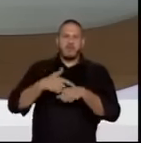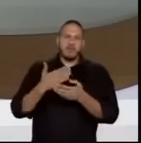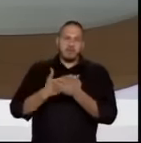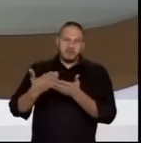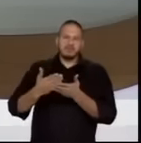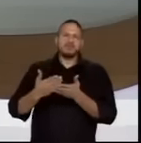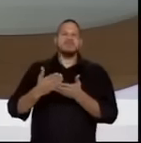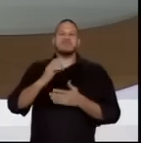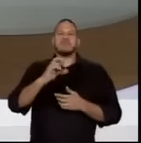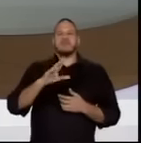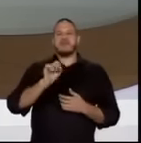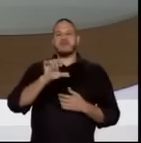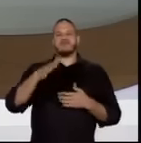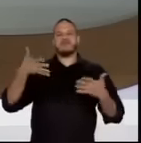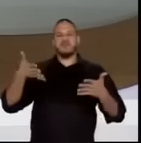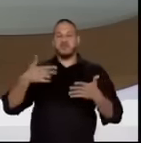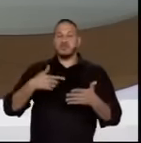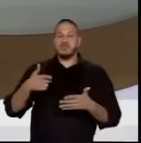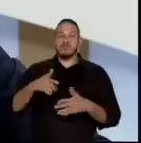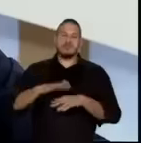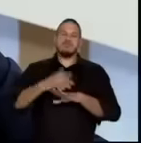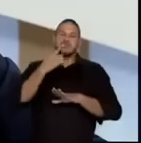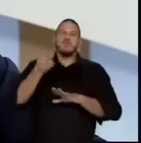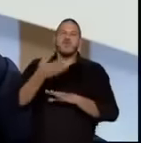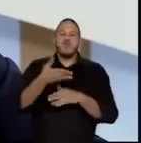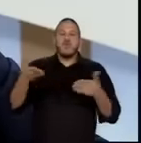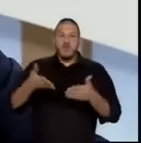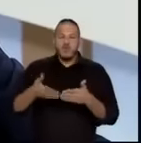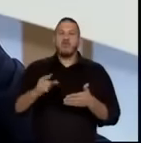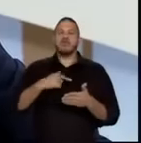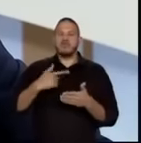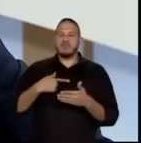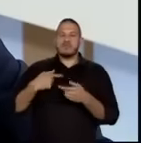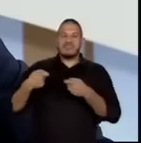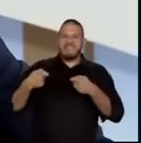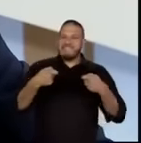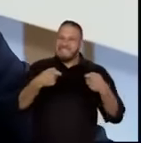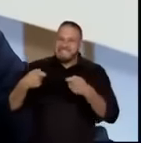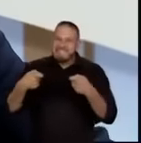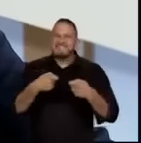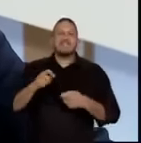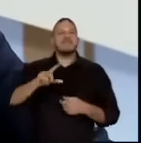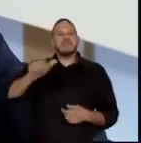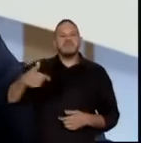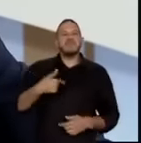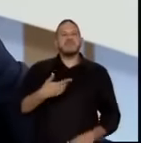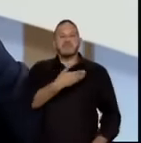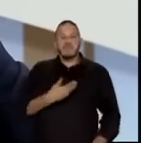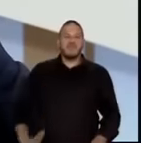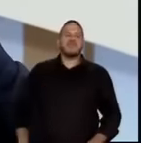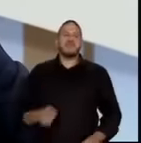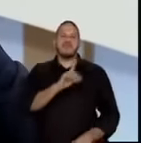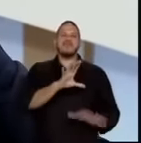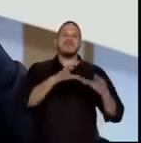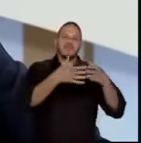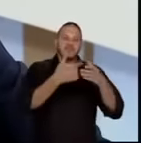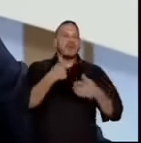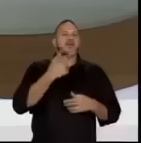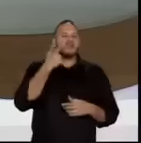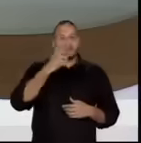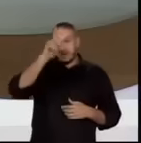mais recente veio hoje. Depois de uma queda de braço, depois de governos da Alemanha e da